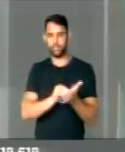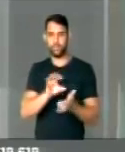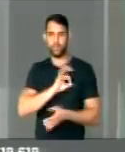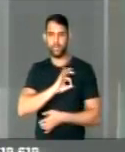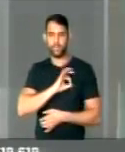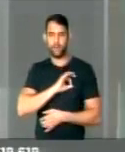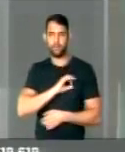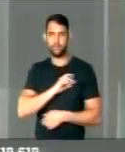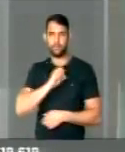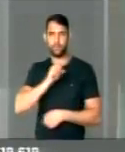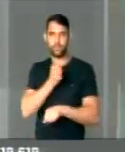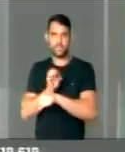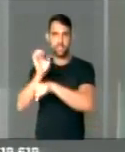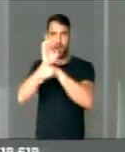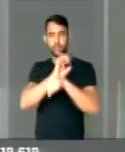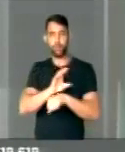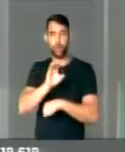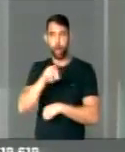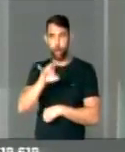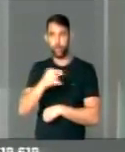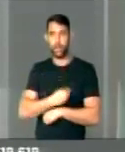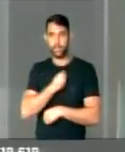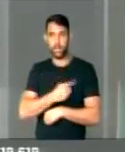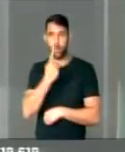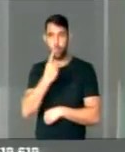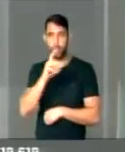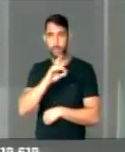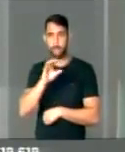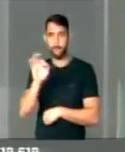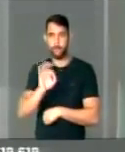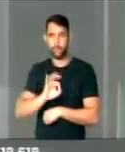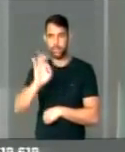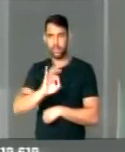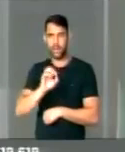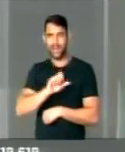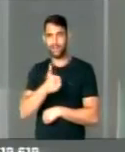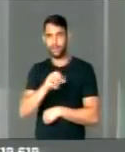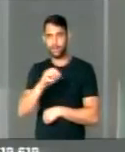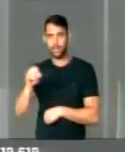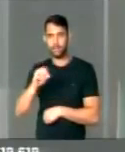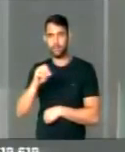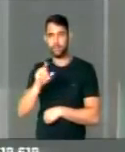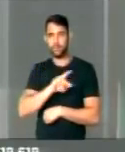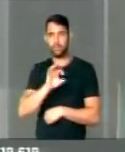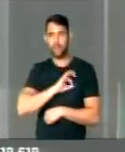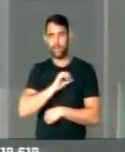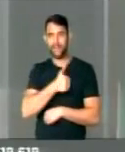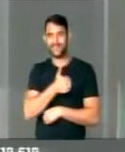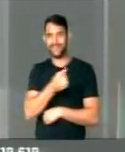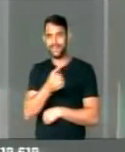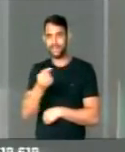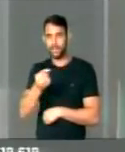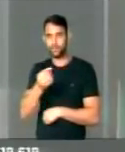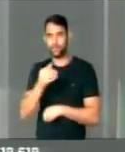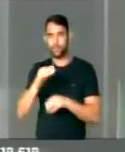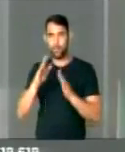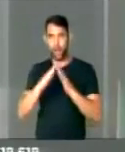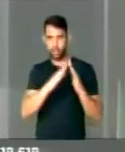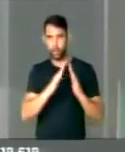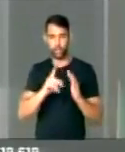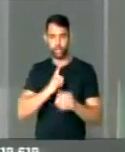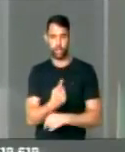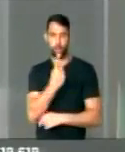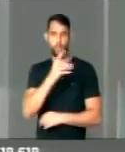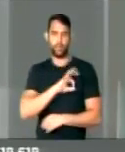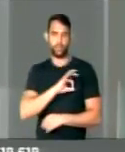do país. Enquanto a ONU recomenda que haja um policial a cada 200 habitantes, no Maranhão era para cada 600. O governador Flávio Dino disse